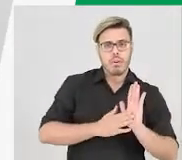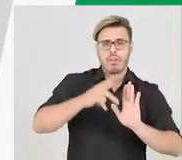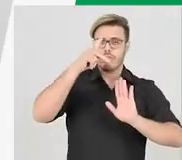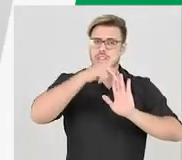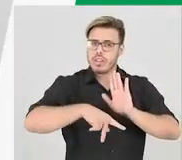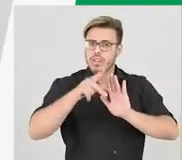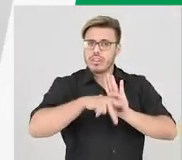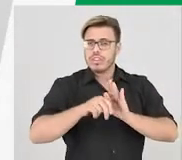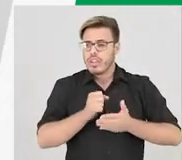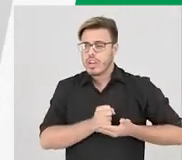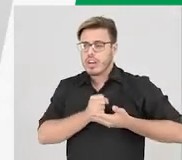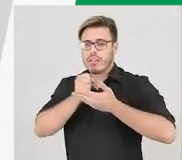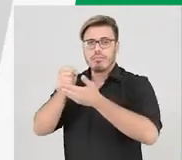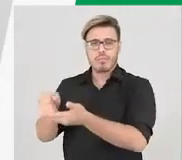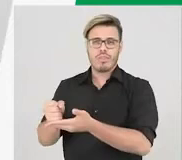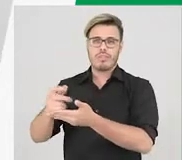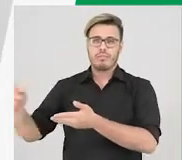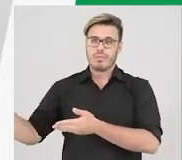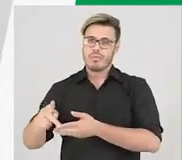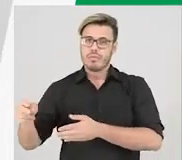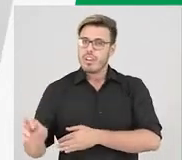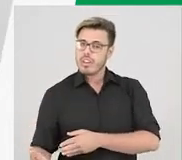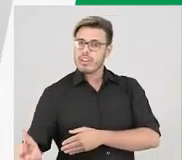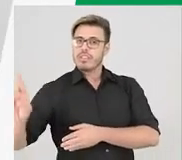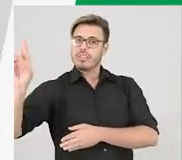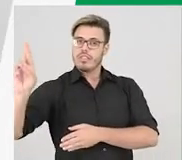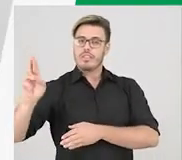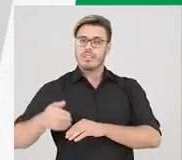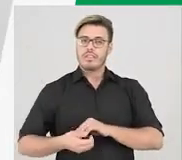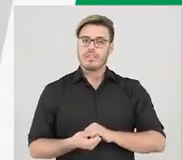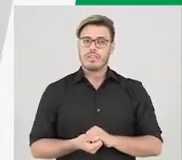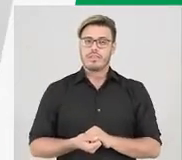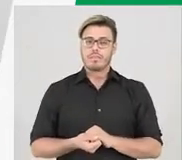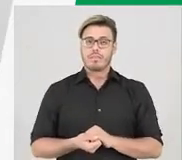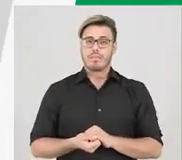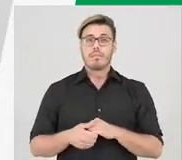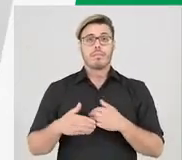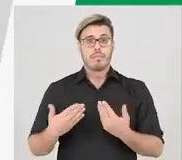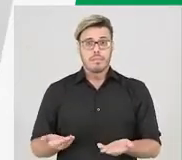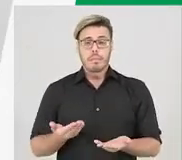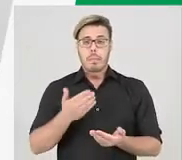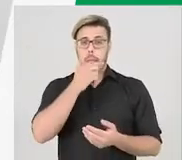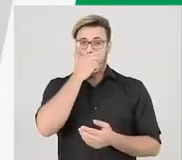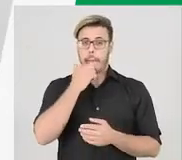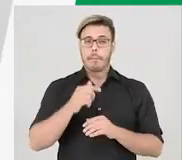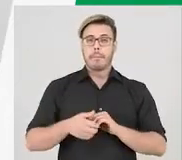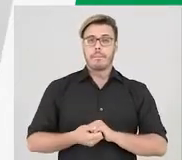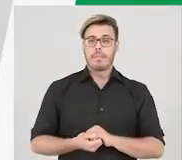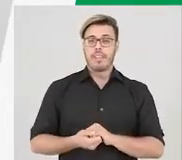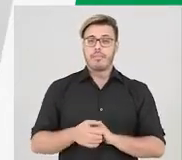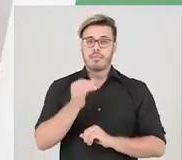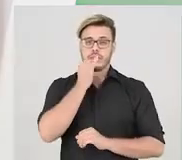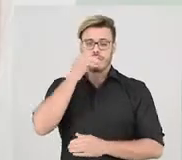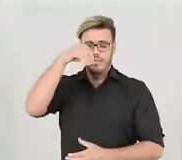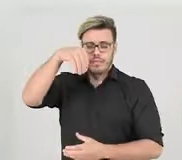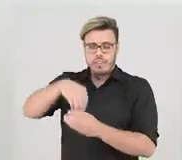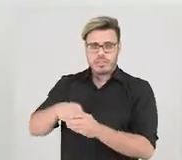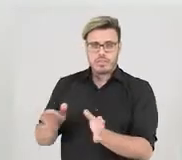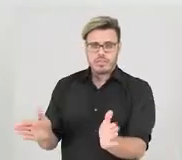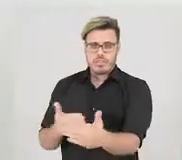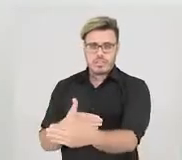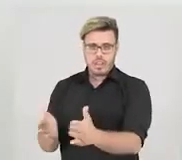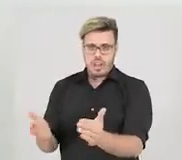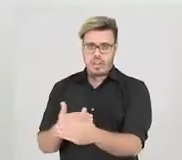e elaborando recursos adequados para a promoção da aprendizagem. O que isso quer dizer? Quer dizer que numa sala de aula, onde